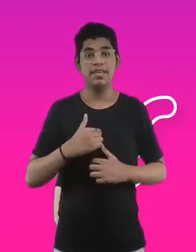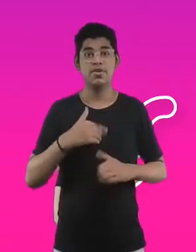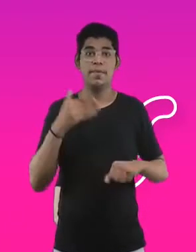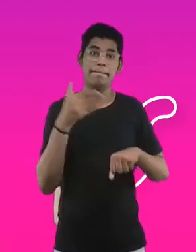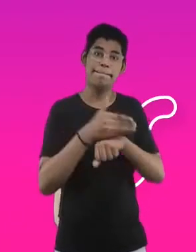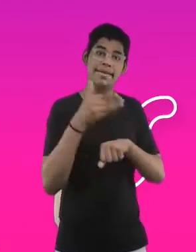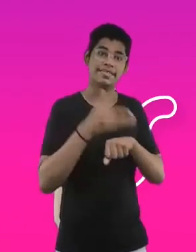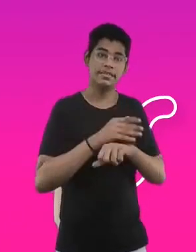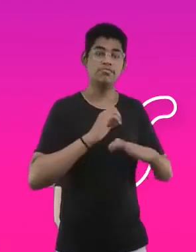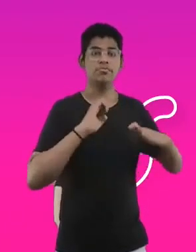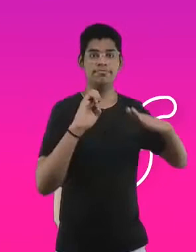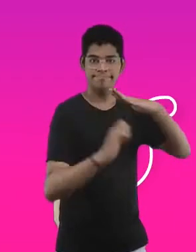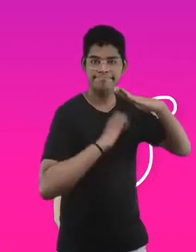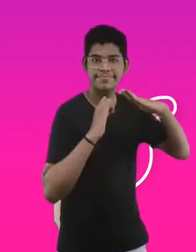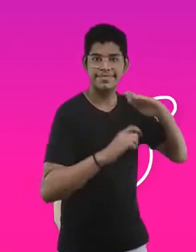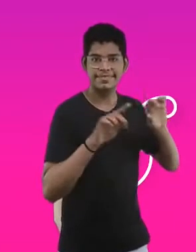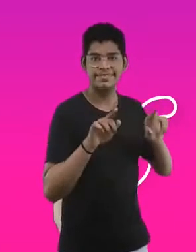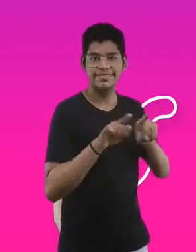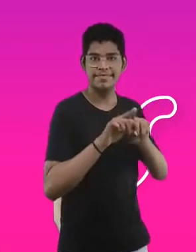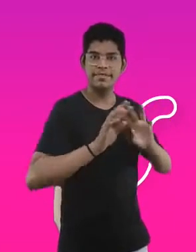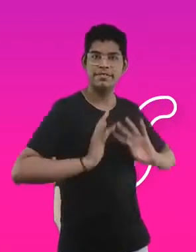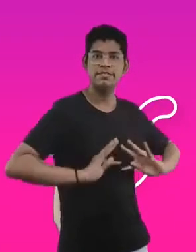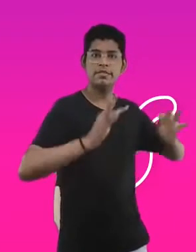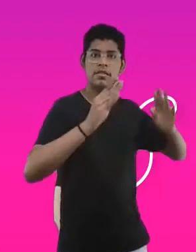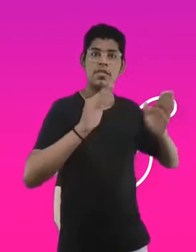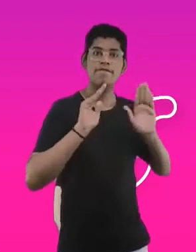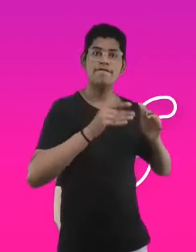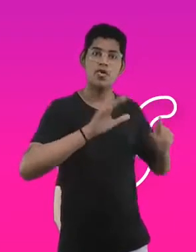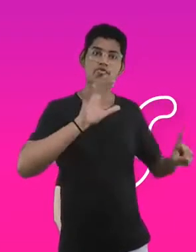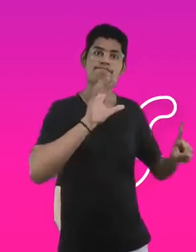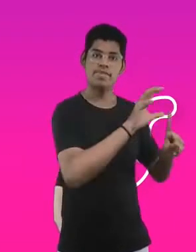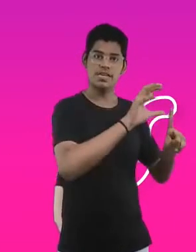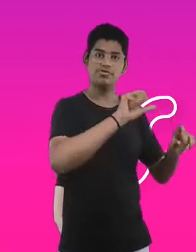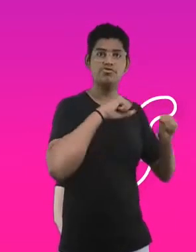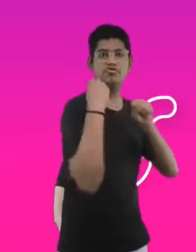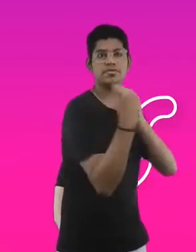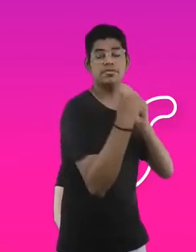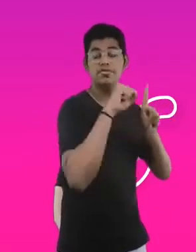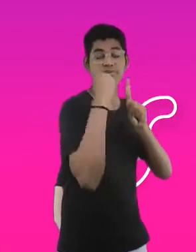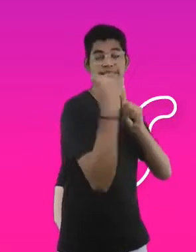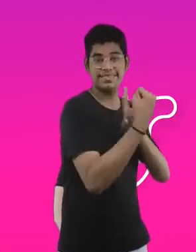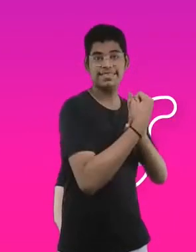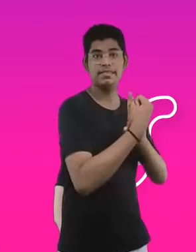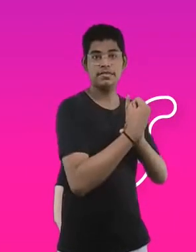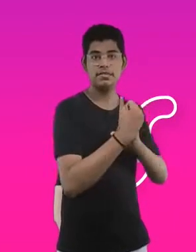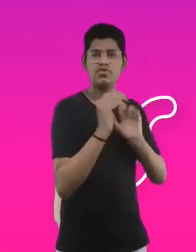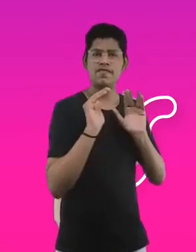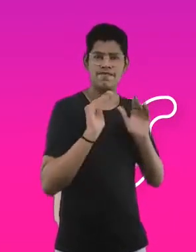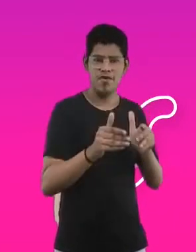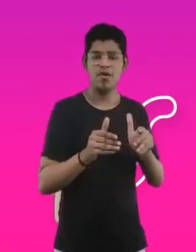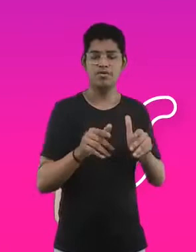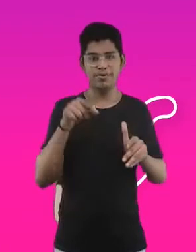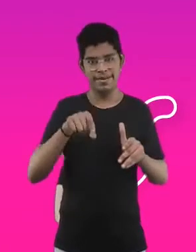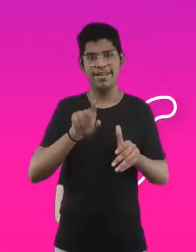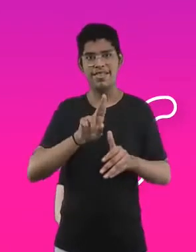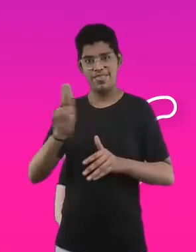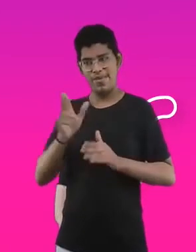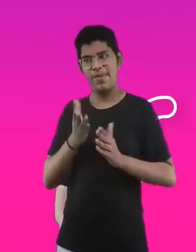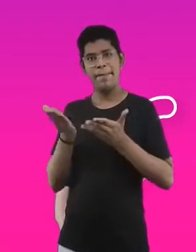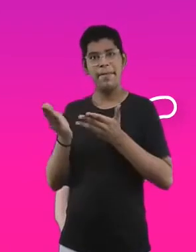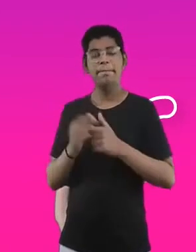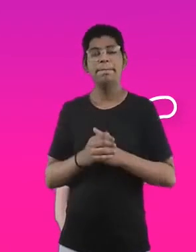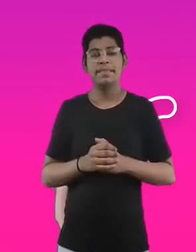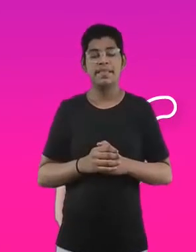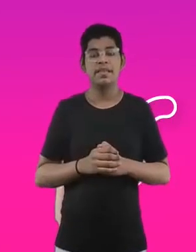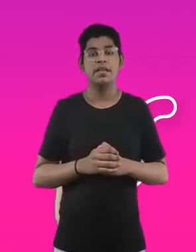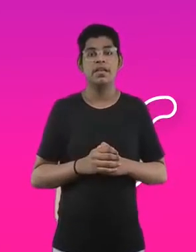tecnologia, né, para geração de impacto. Uma delas trabalha especificamente com blockchain, né, que se chama 1%. Também participo